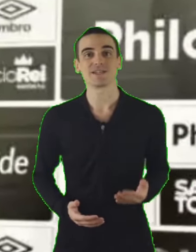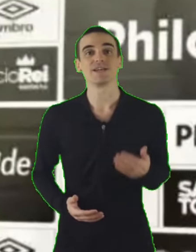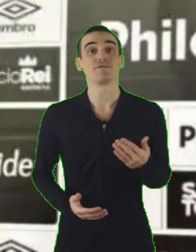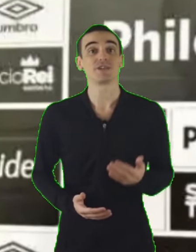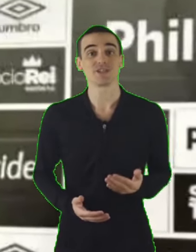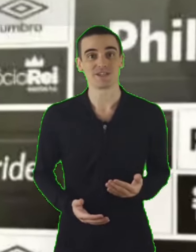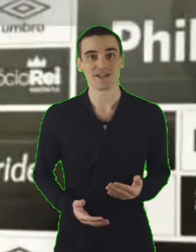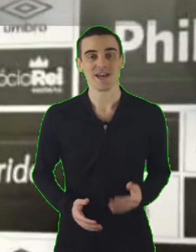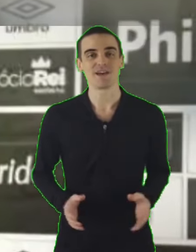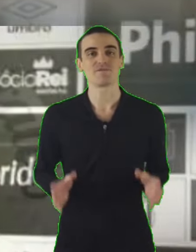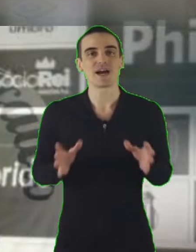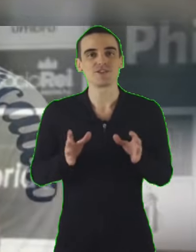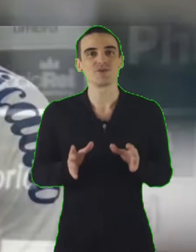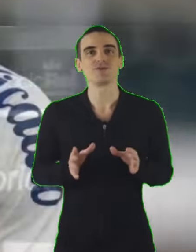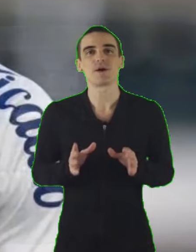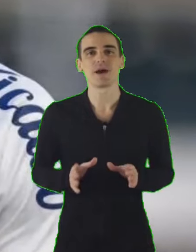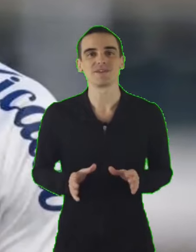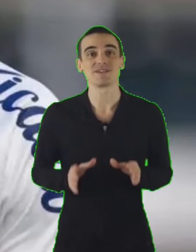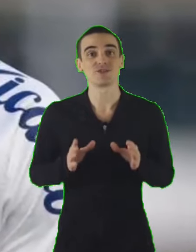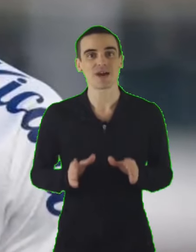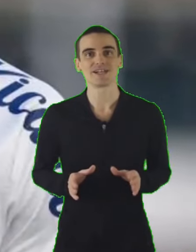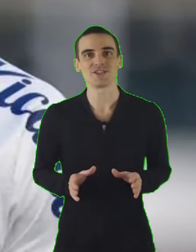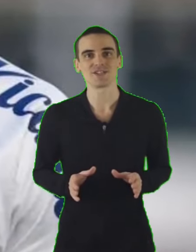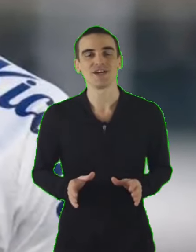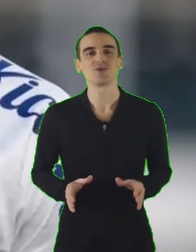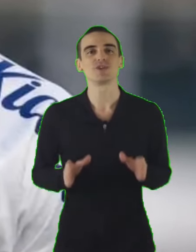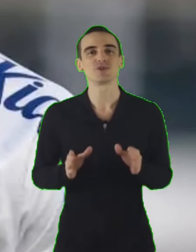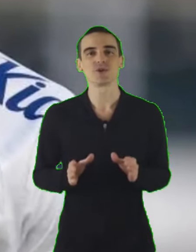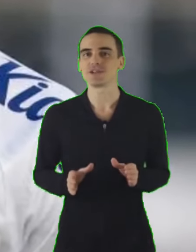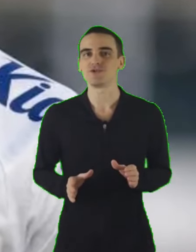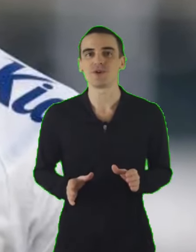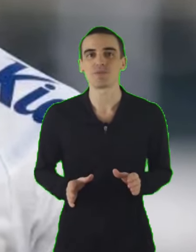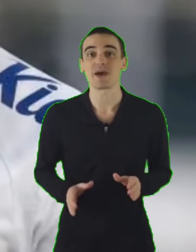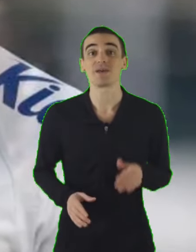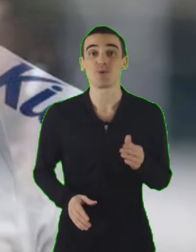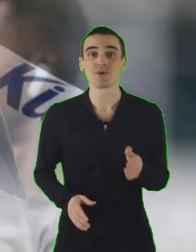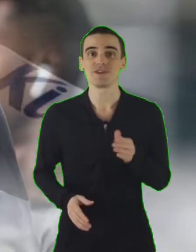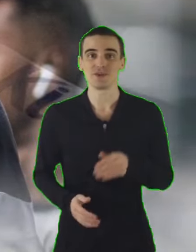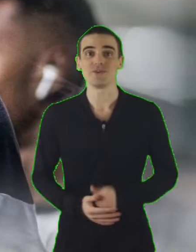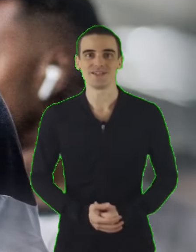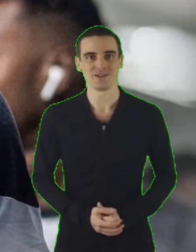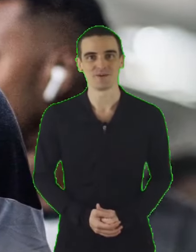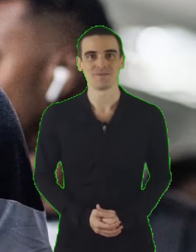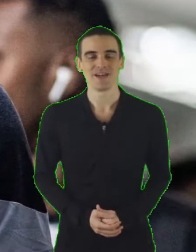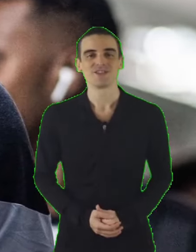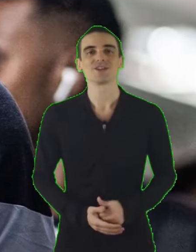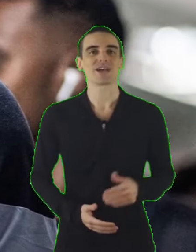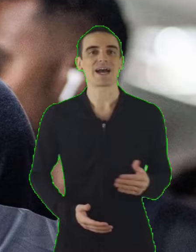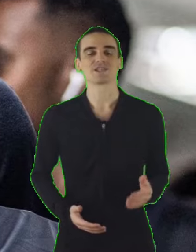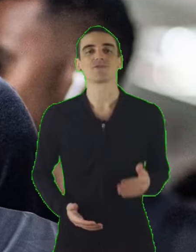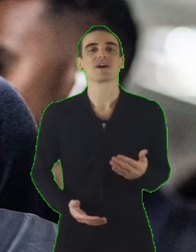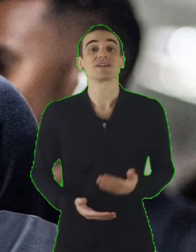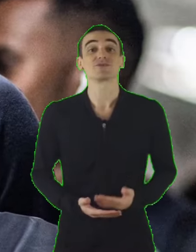temporada. A diretoria Celeste não perdeu tempo e já está em avançadas conversas com o representante do jogador, buscando viabilizar a sua